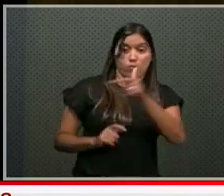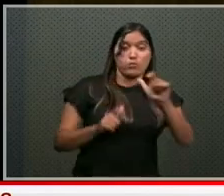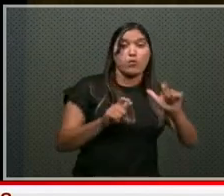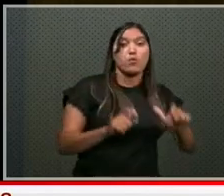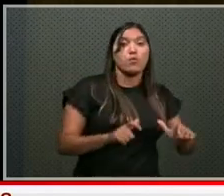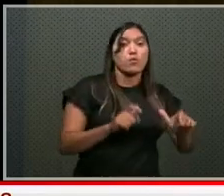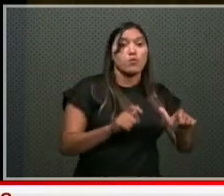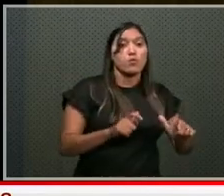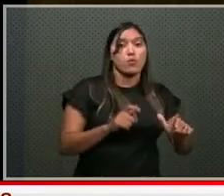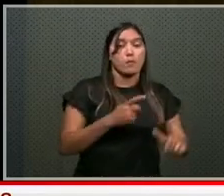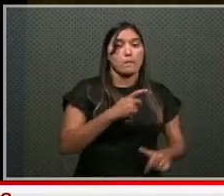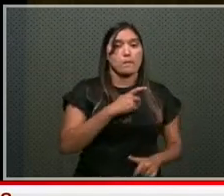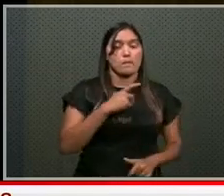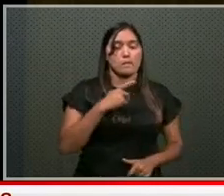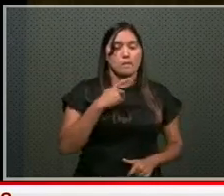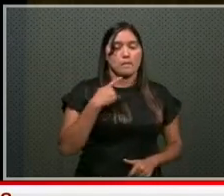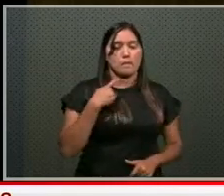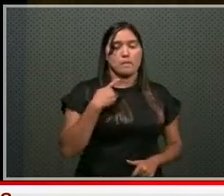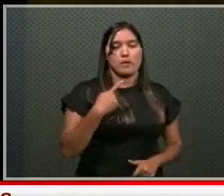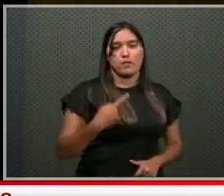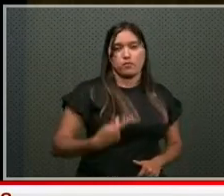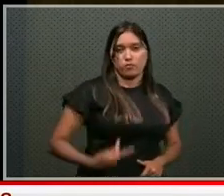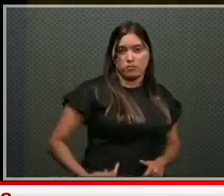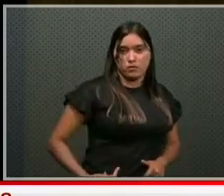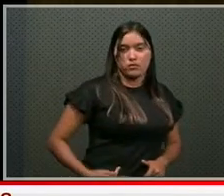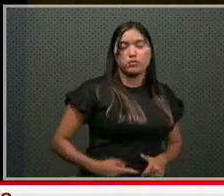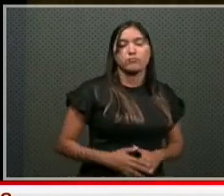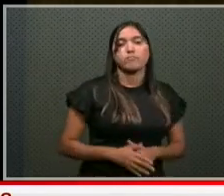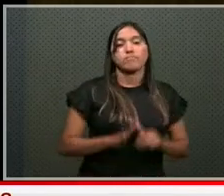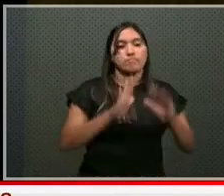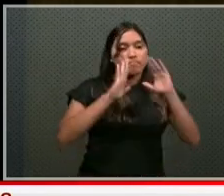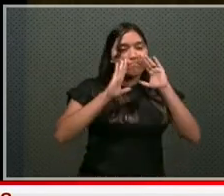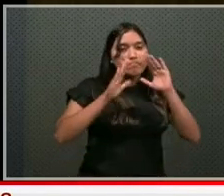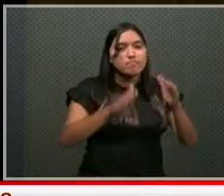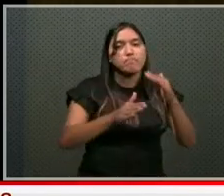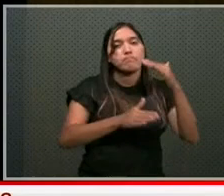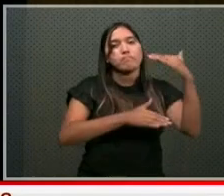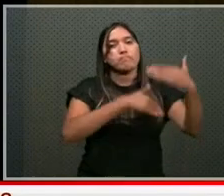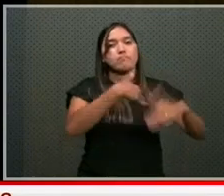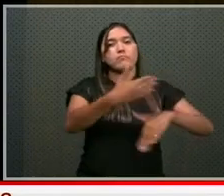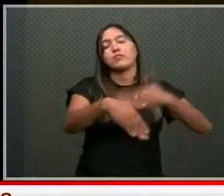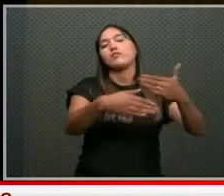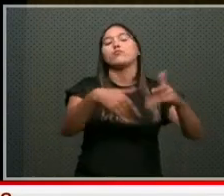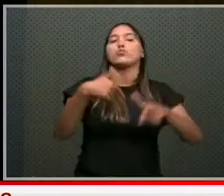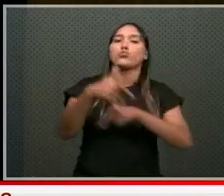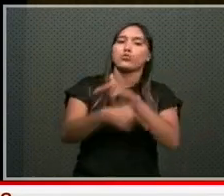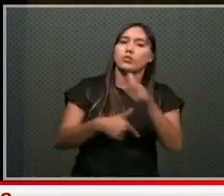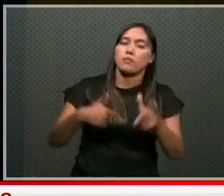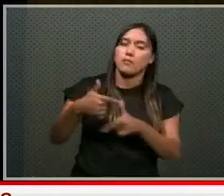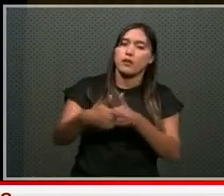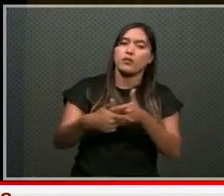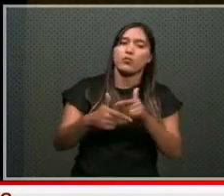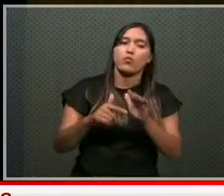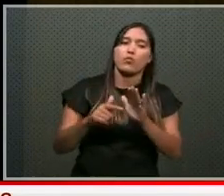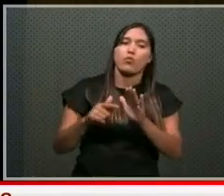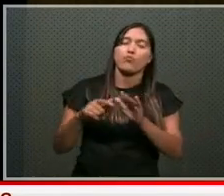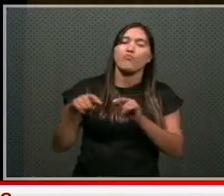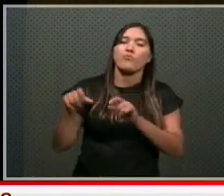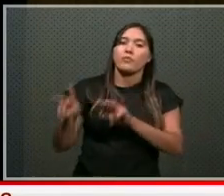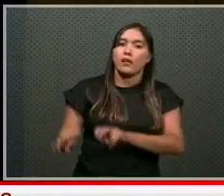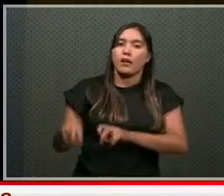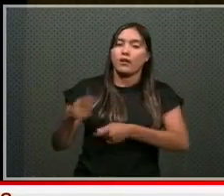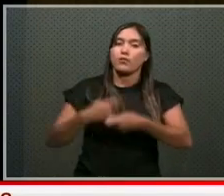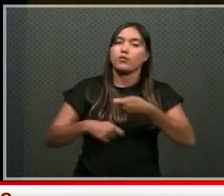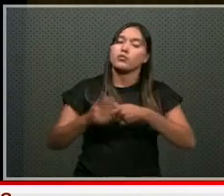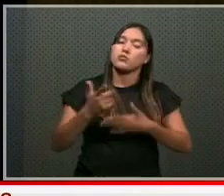município de Paragominas exclusivamente voltadas para o desenvolvimento da atividade do agronegócio então